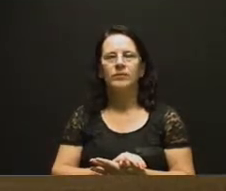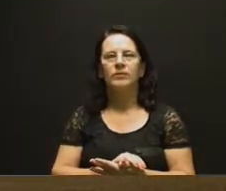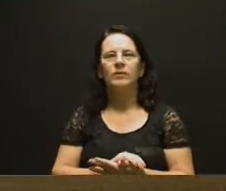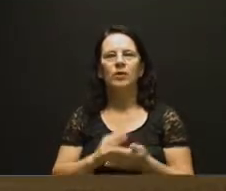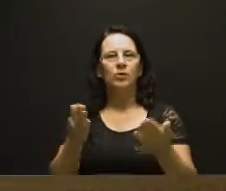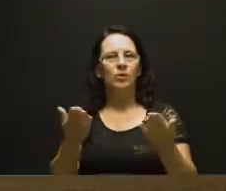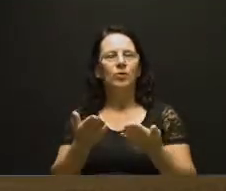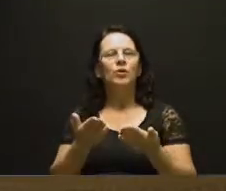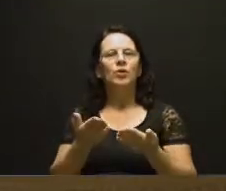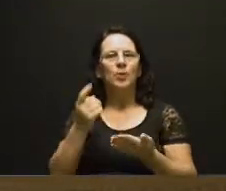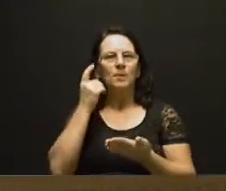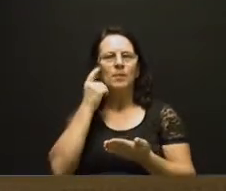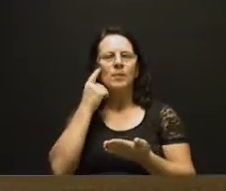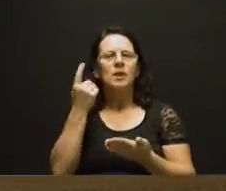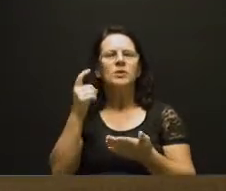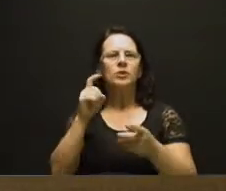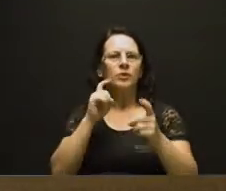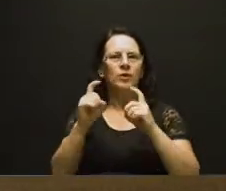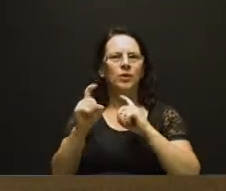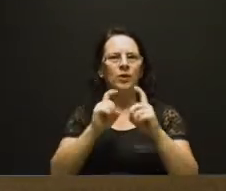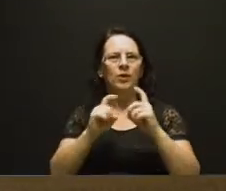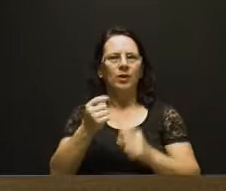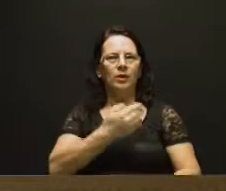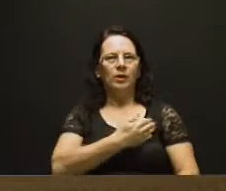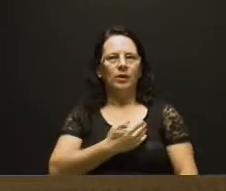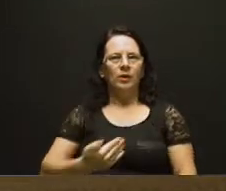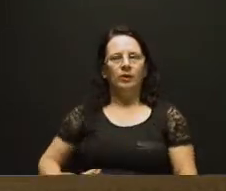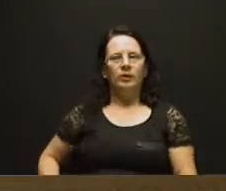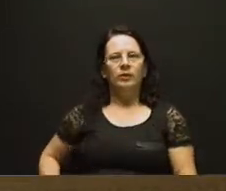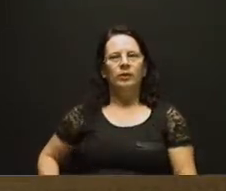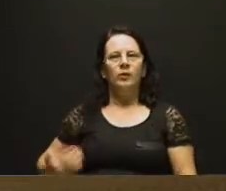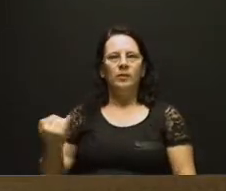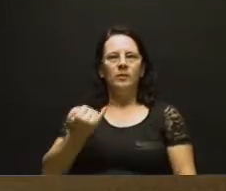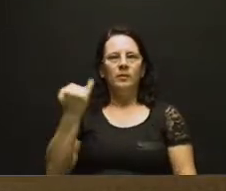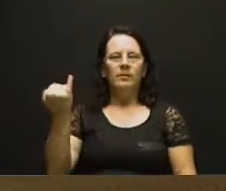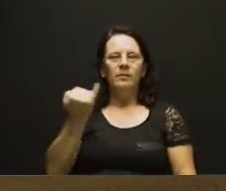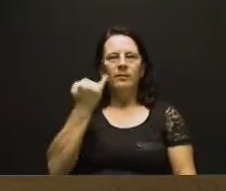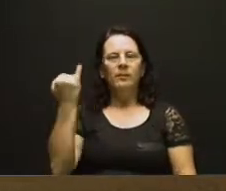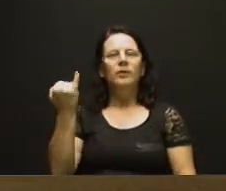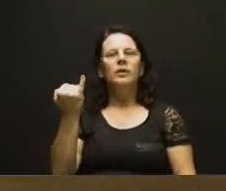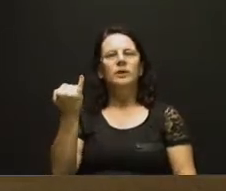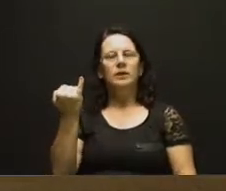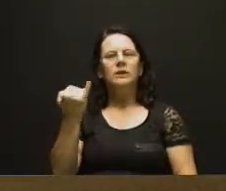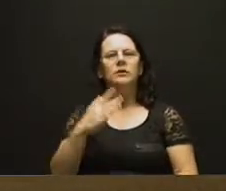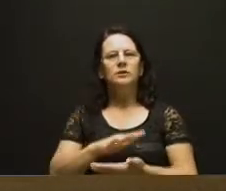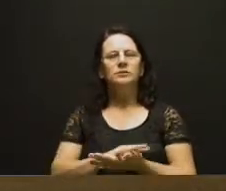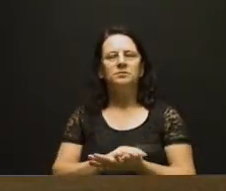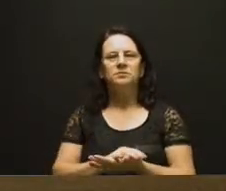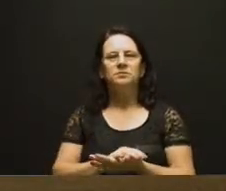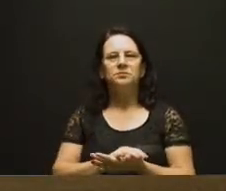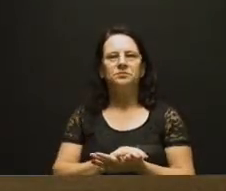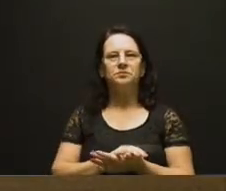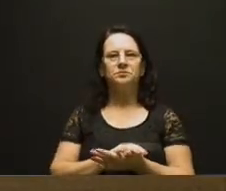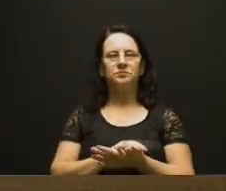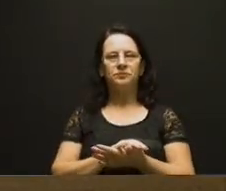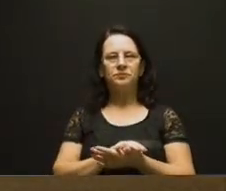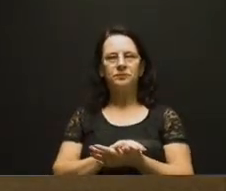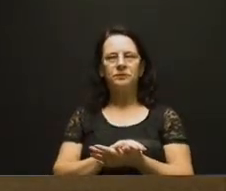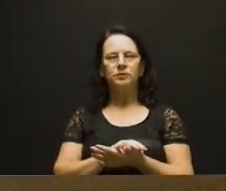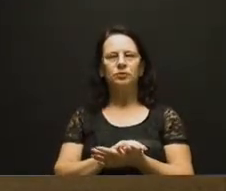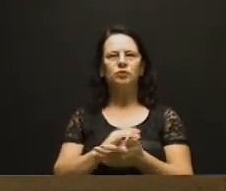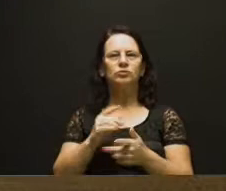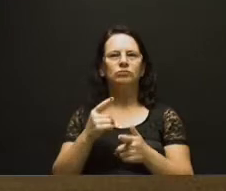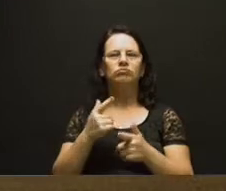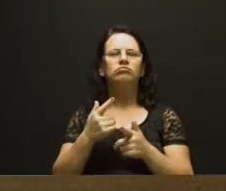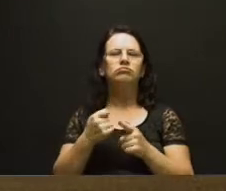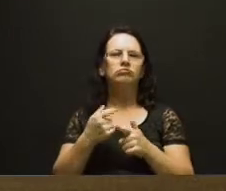pública ela tem uma relevância é enorme para de repente nós apegarmos aqui há questões que possam ser